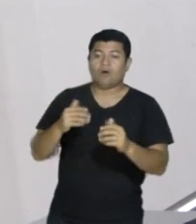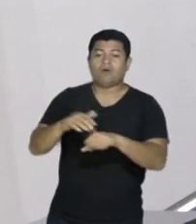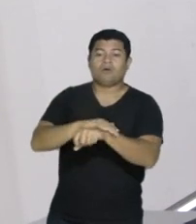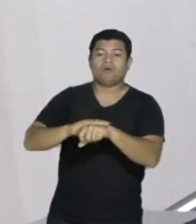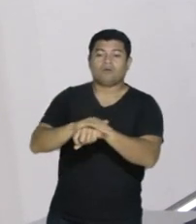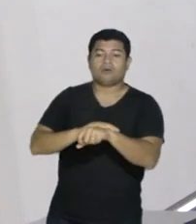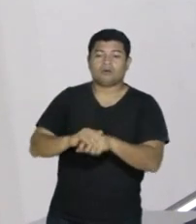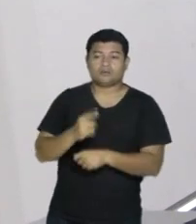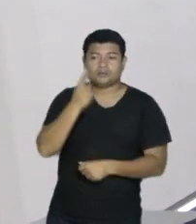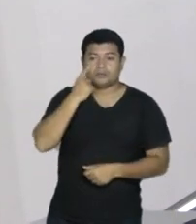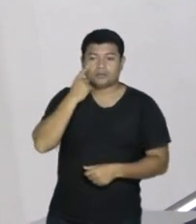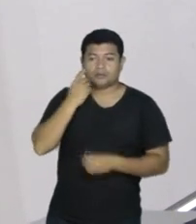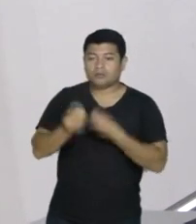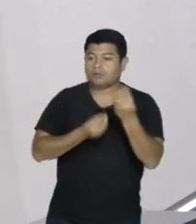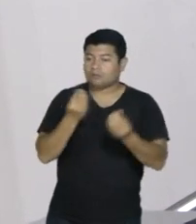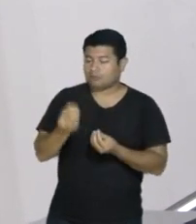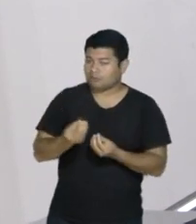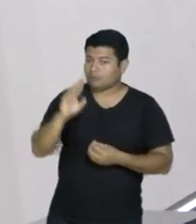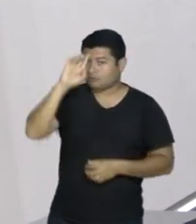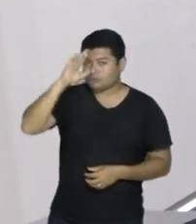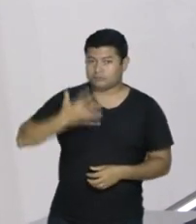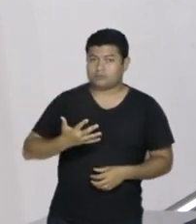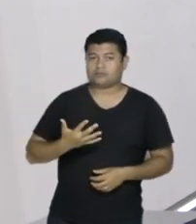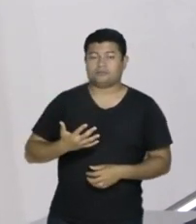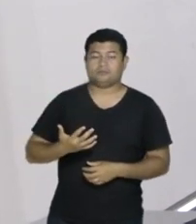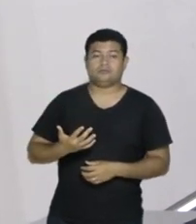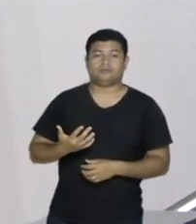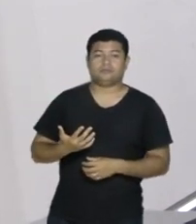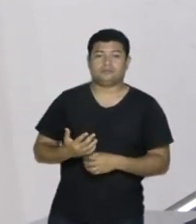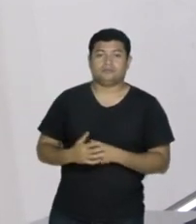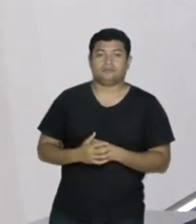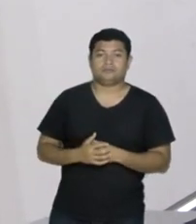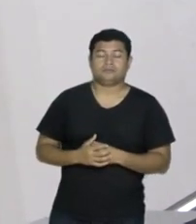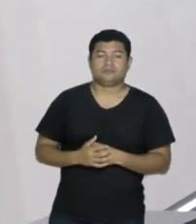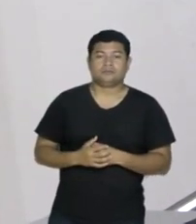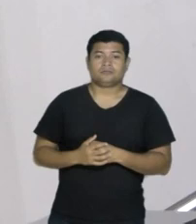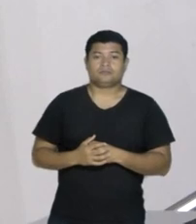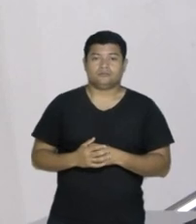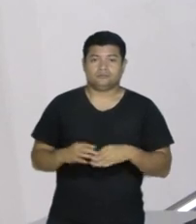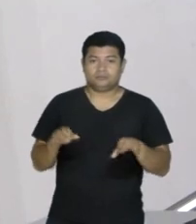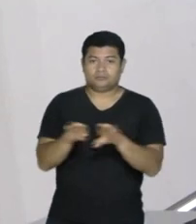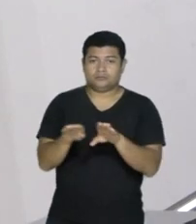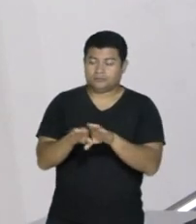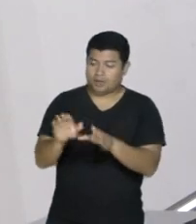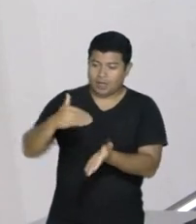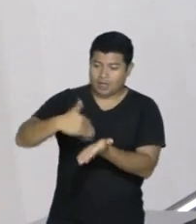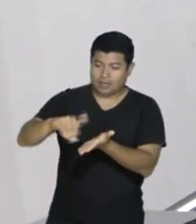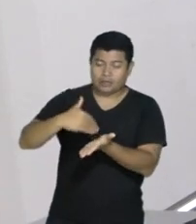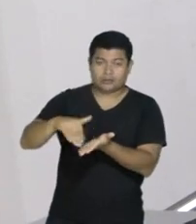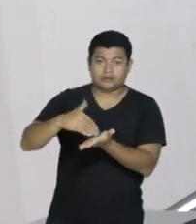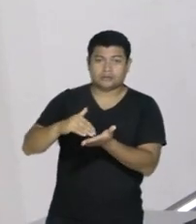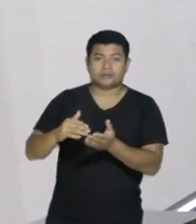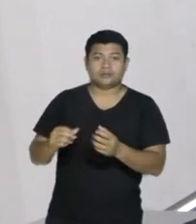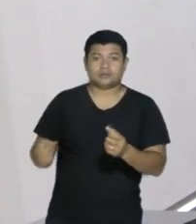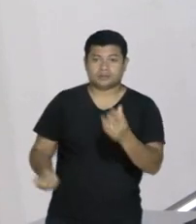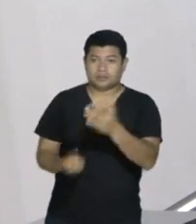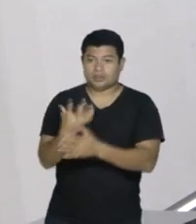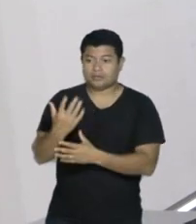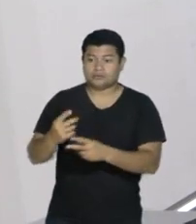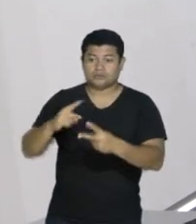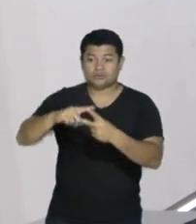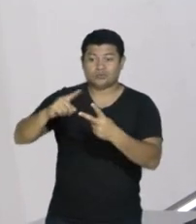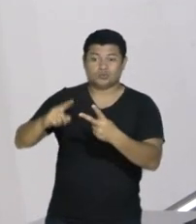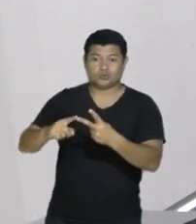a levar para lá os seus Engenheiros para ver a possibilidade de a secretaria já instituir duas pontes móveis para não